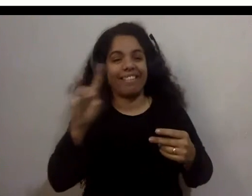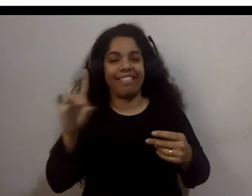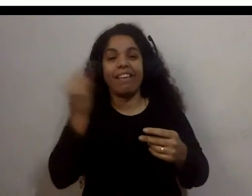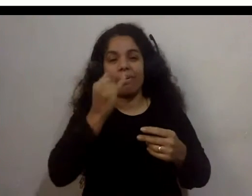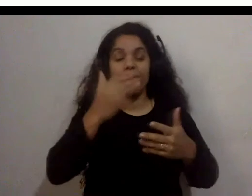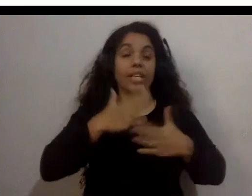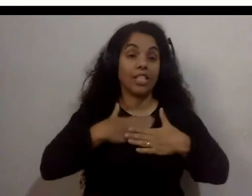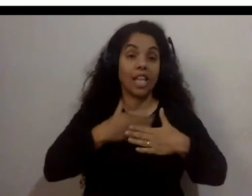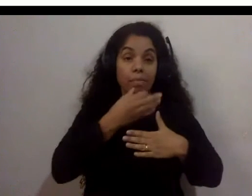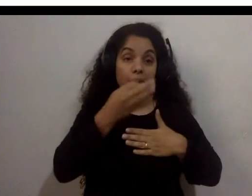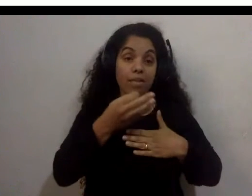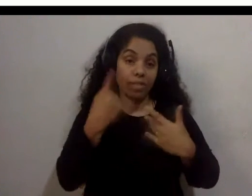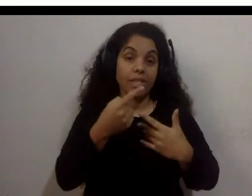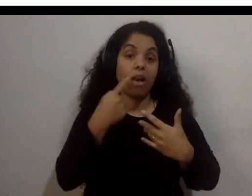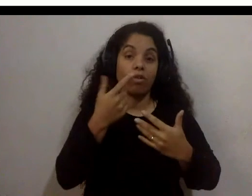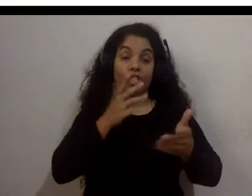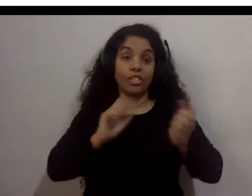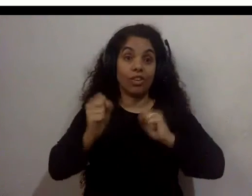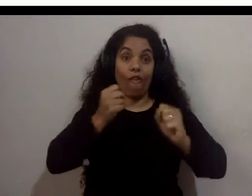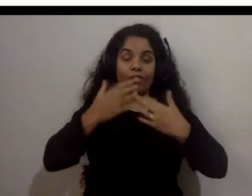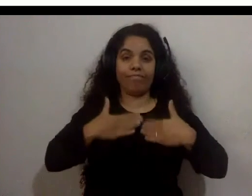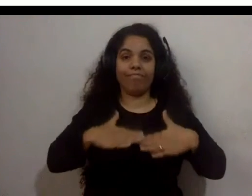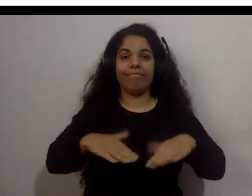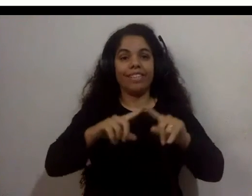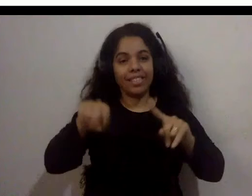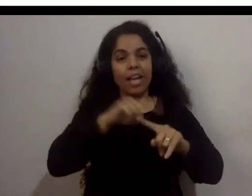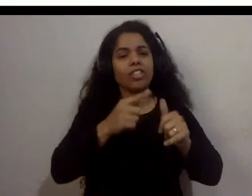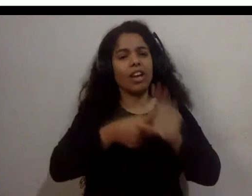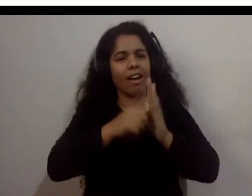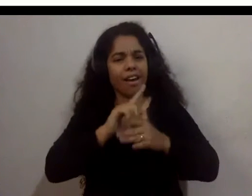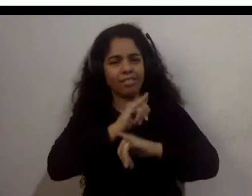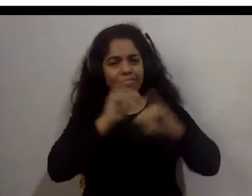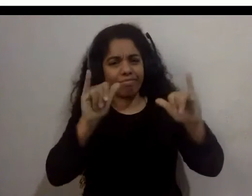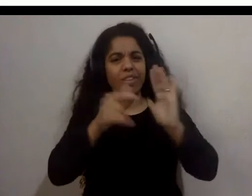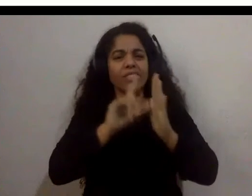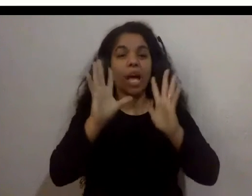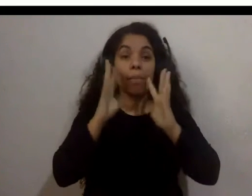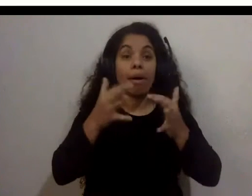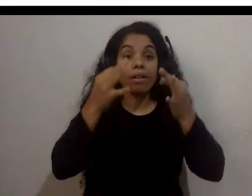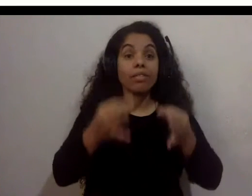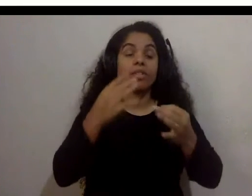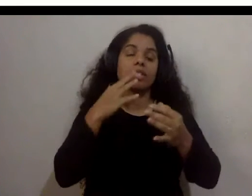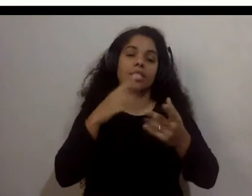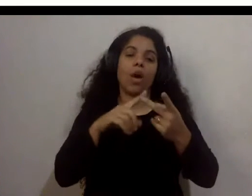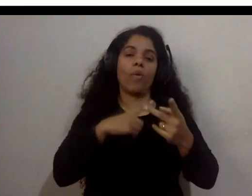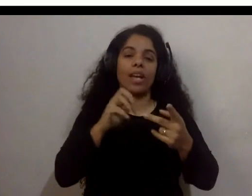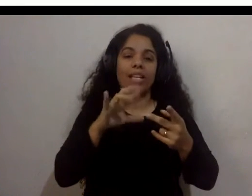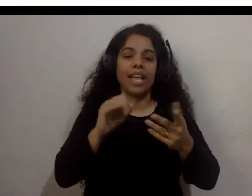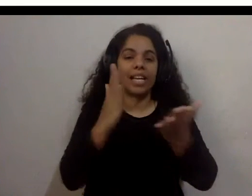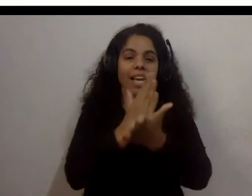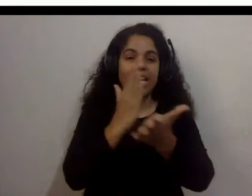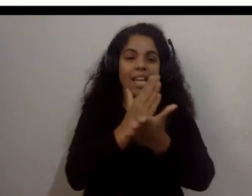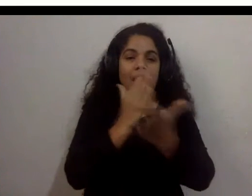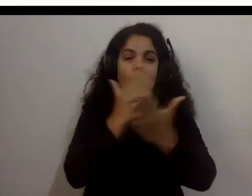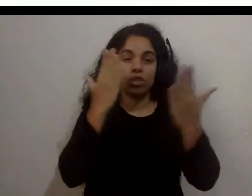minha visão de controlar a ansiedade? E aí, antes eu queria dar um aviso, só para poder dar uma definição um pouco mais técnica. Lá no livro